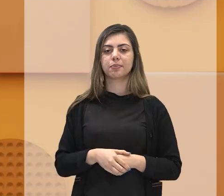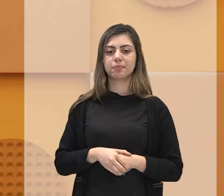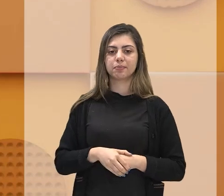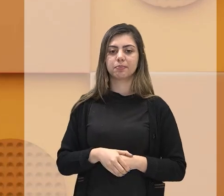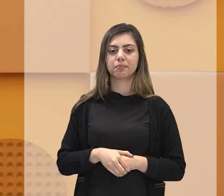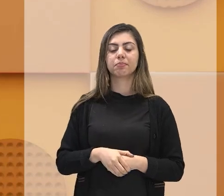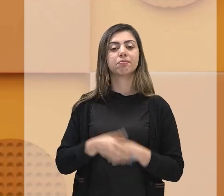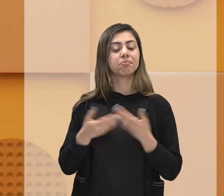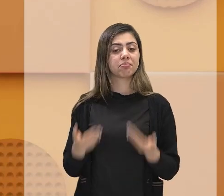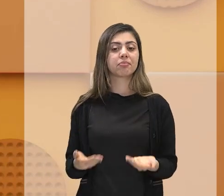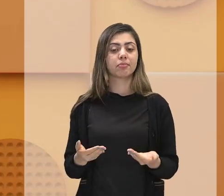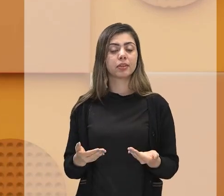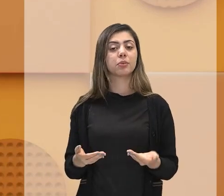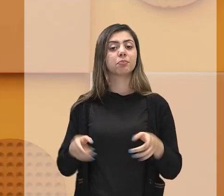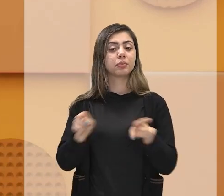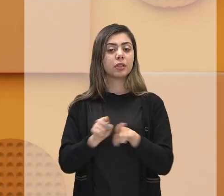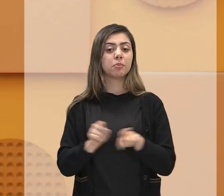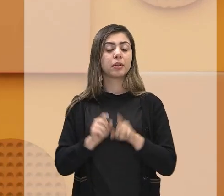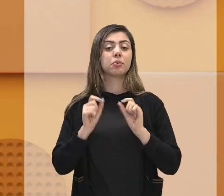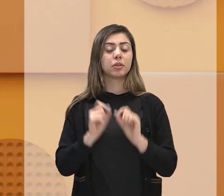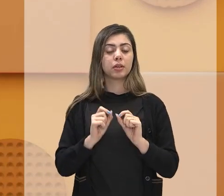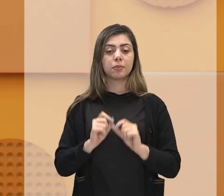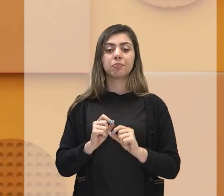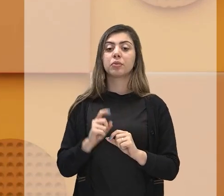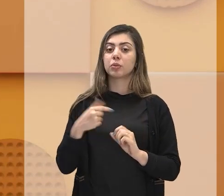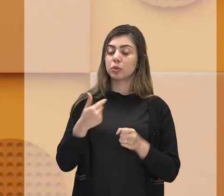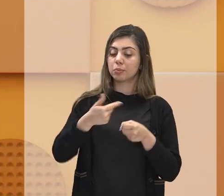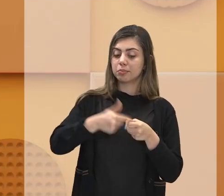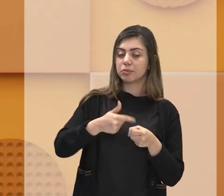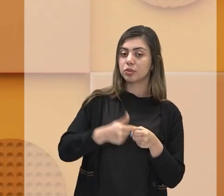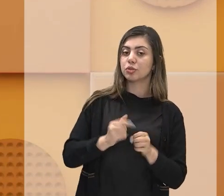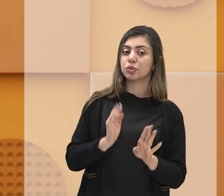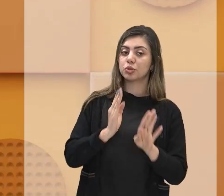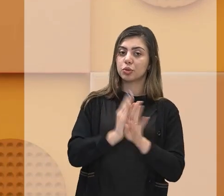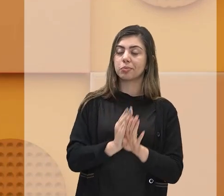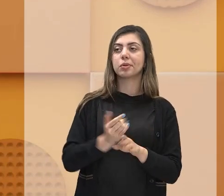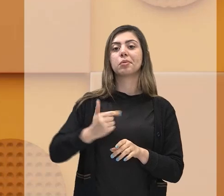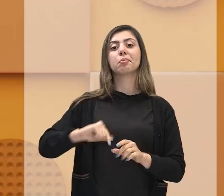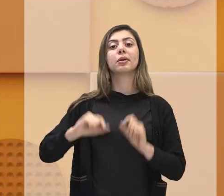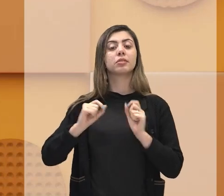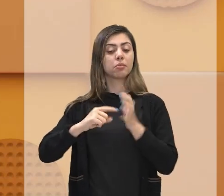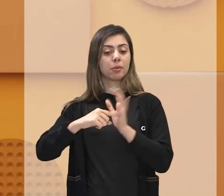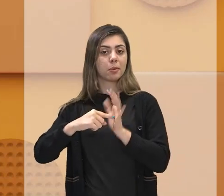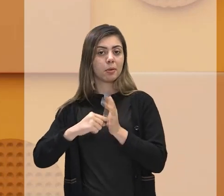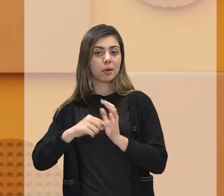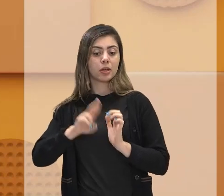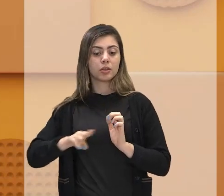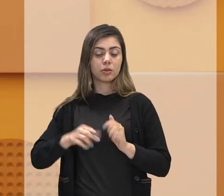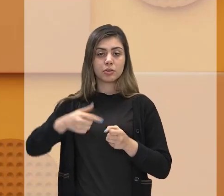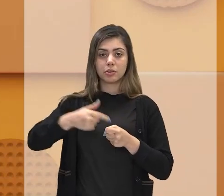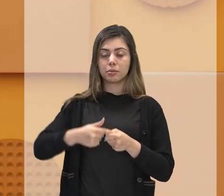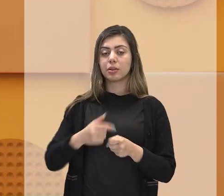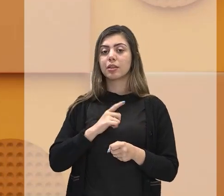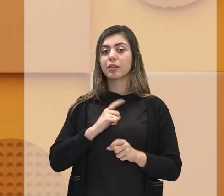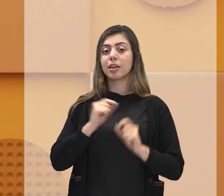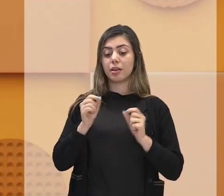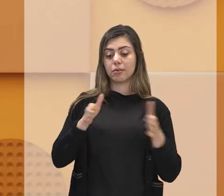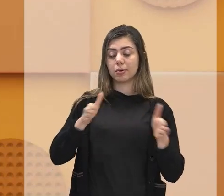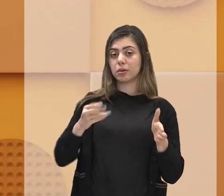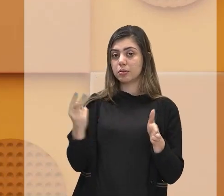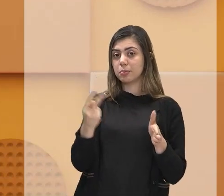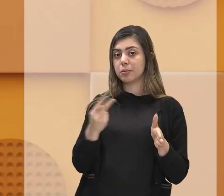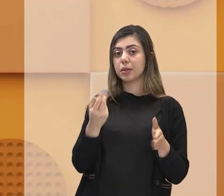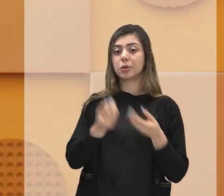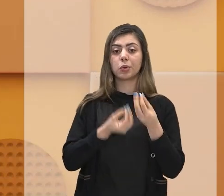momento. Além da descoberta do petróleo, da invenção do motor de combustão interna, teremos durante esse segundo momento